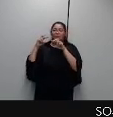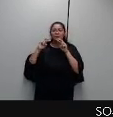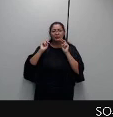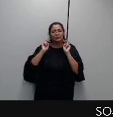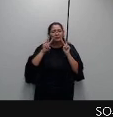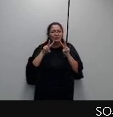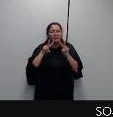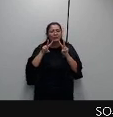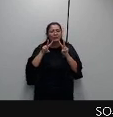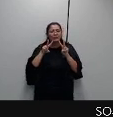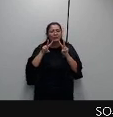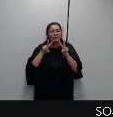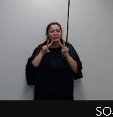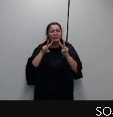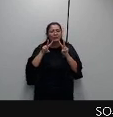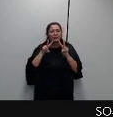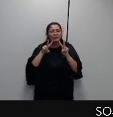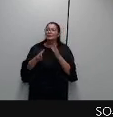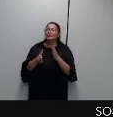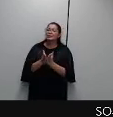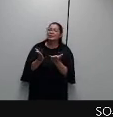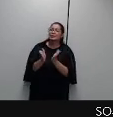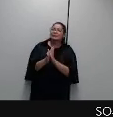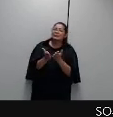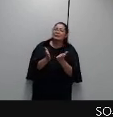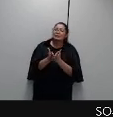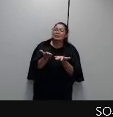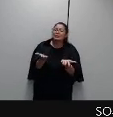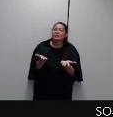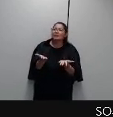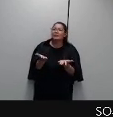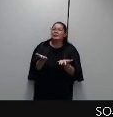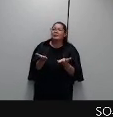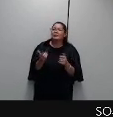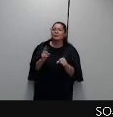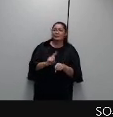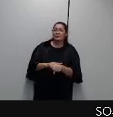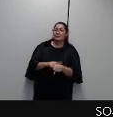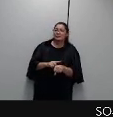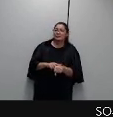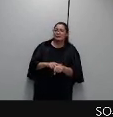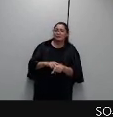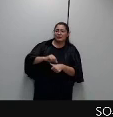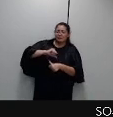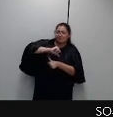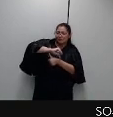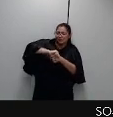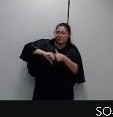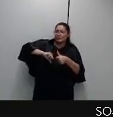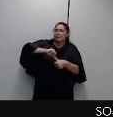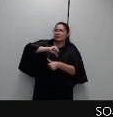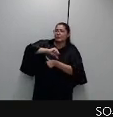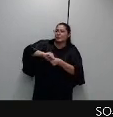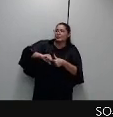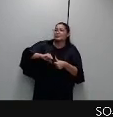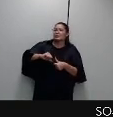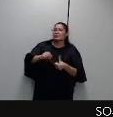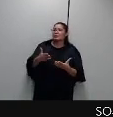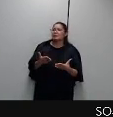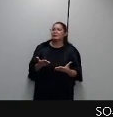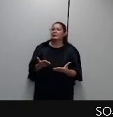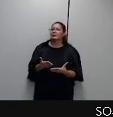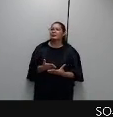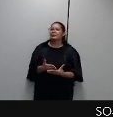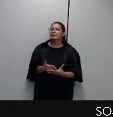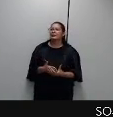uma investidor precária conhecido estendi longamente no tempo muda-se naturalmente bom e